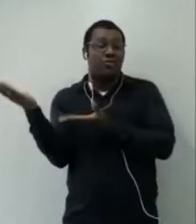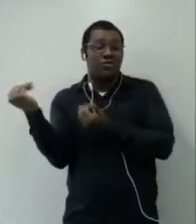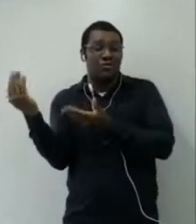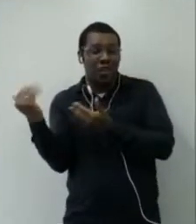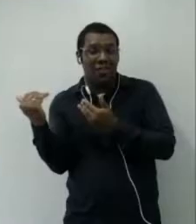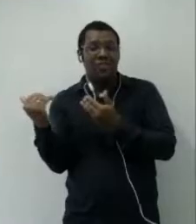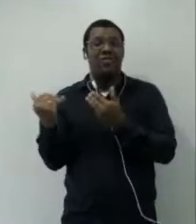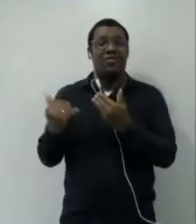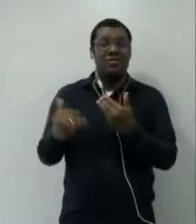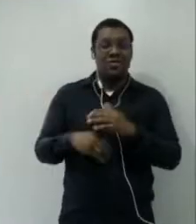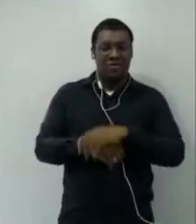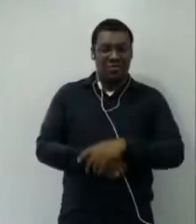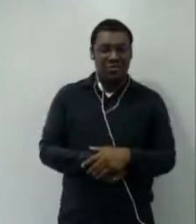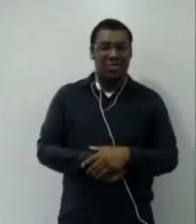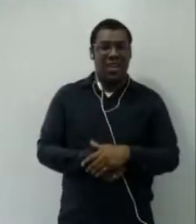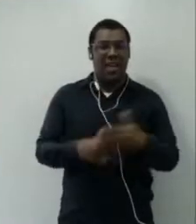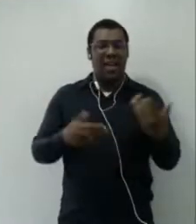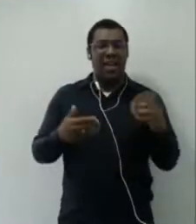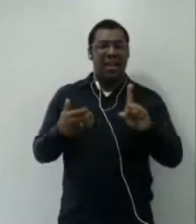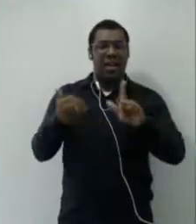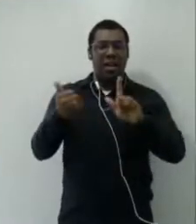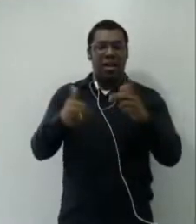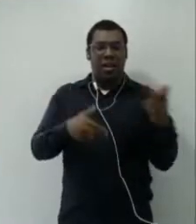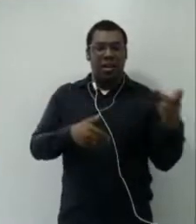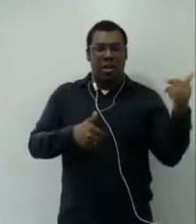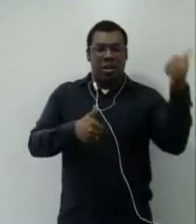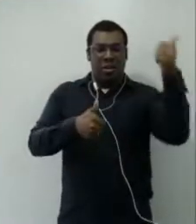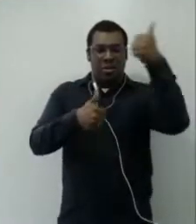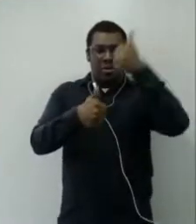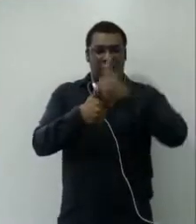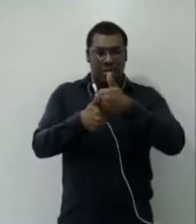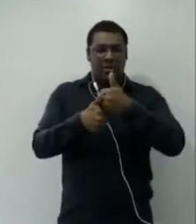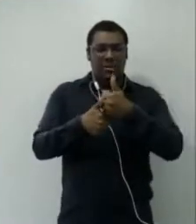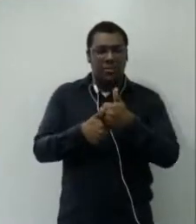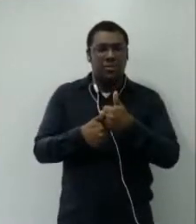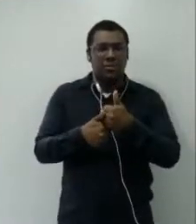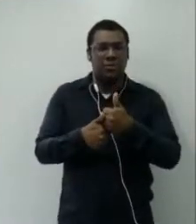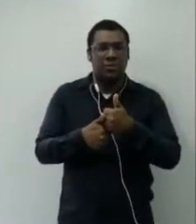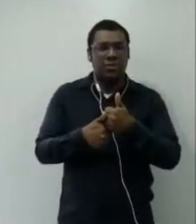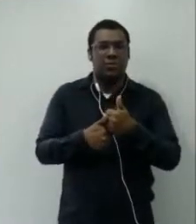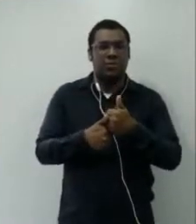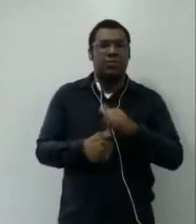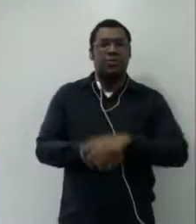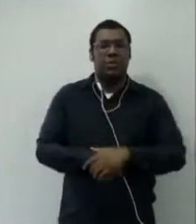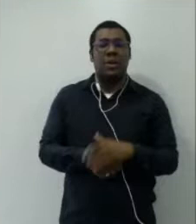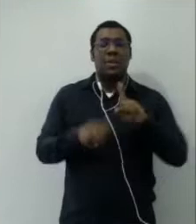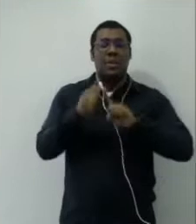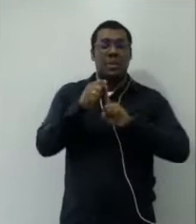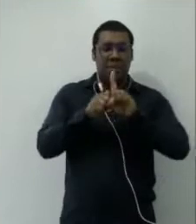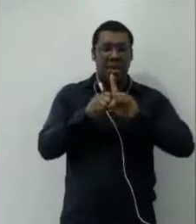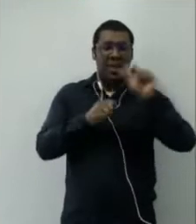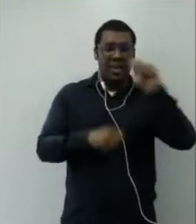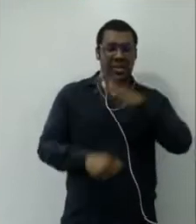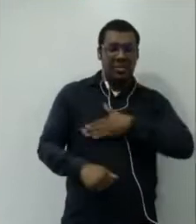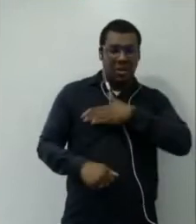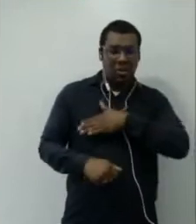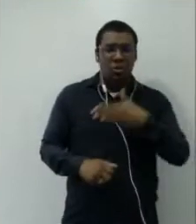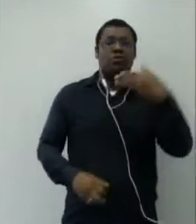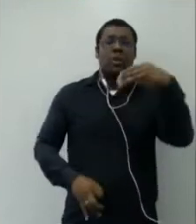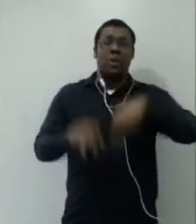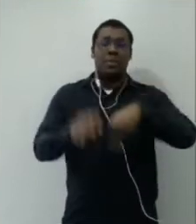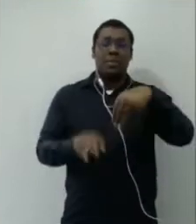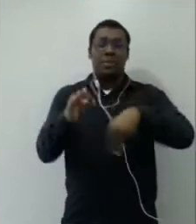do Tribunal de Justiça do Rio Grande do Sul. Em agosto de 2010, foi nomeado ministro do Superior Tribunal de Justiça, onde